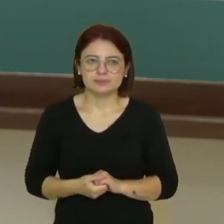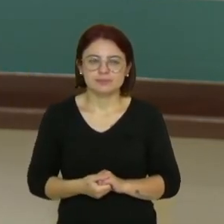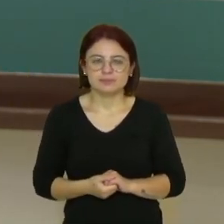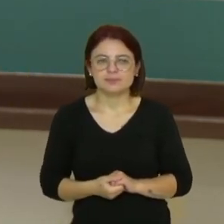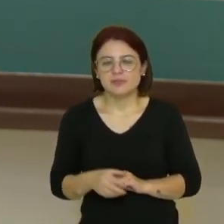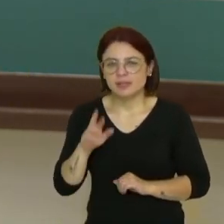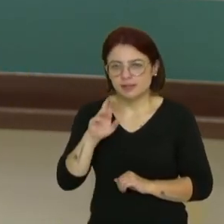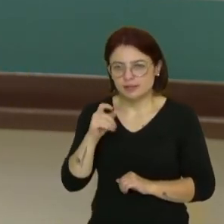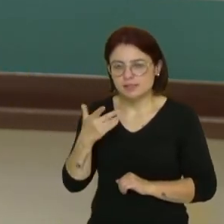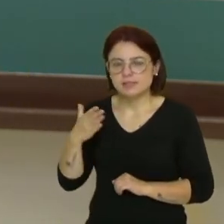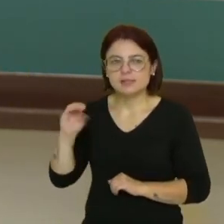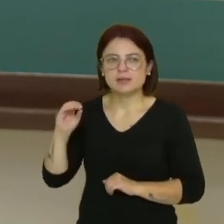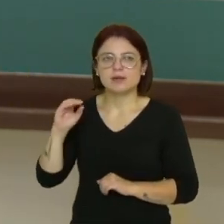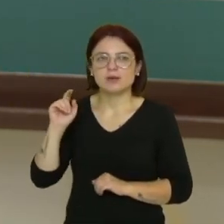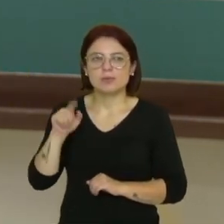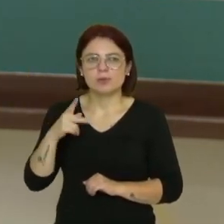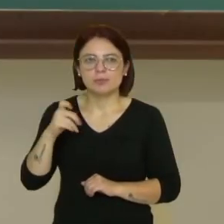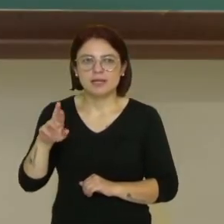redação.pr.gov.br.